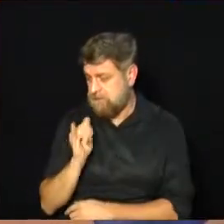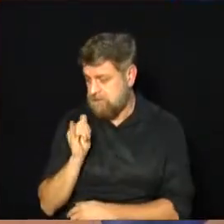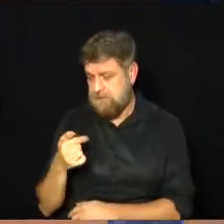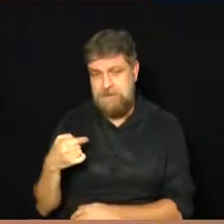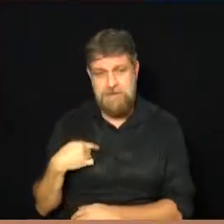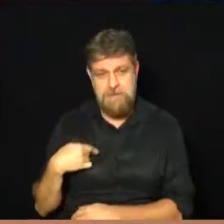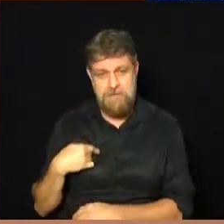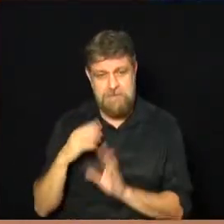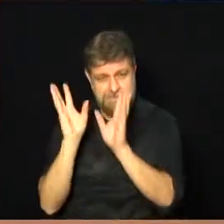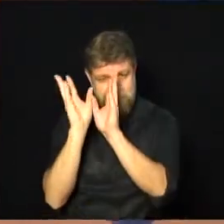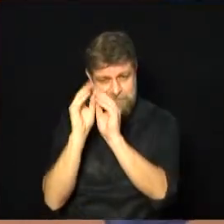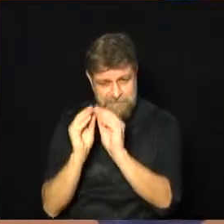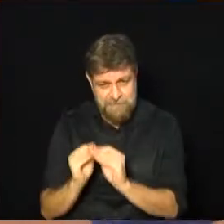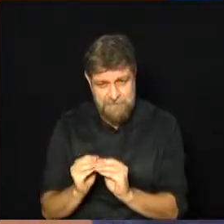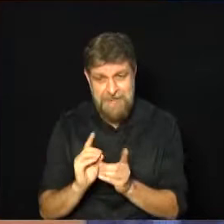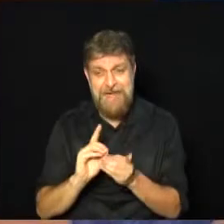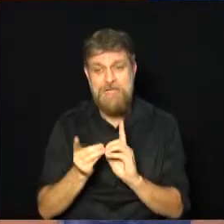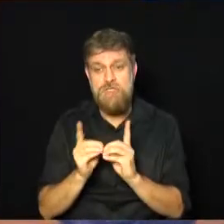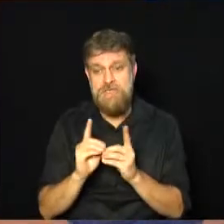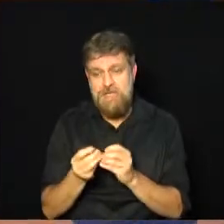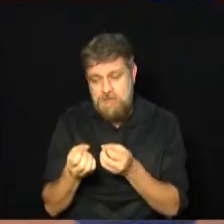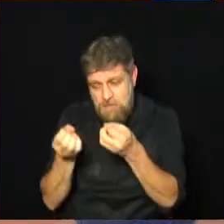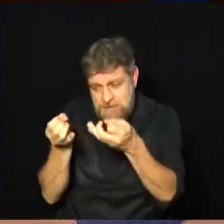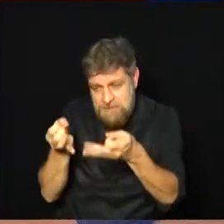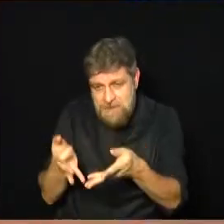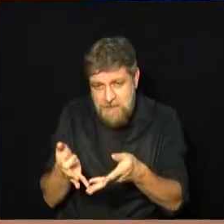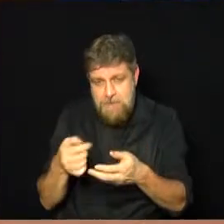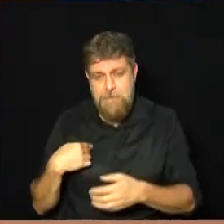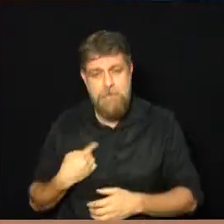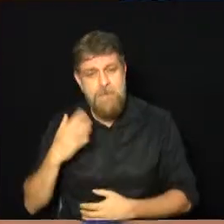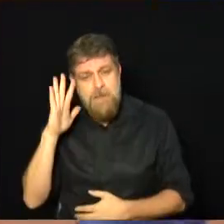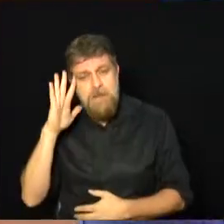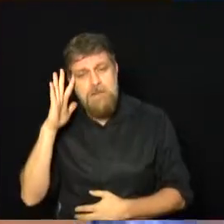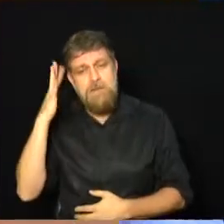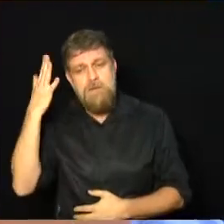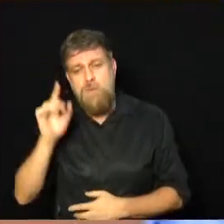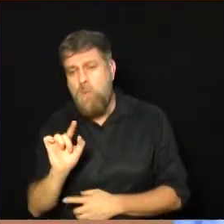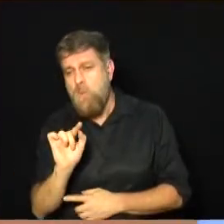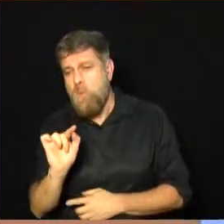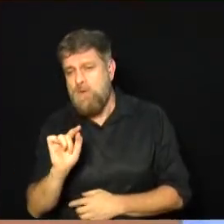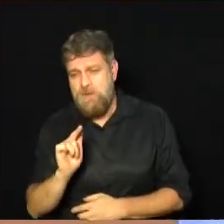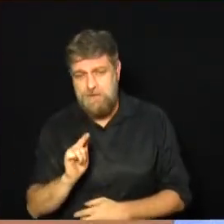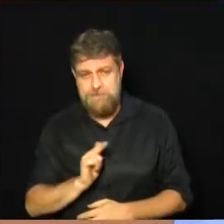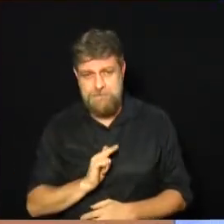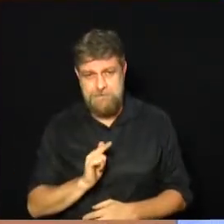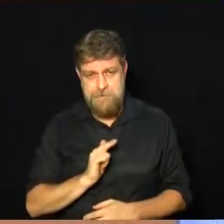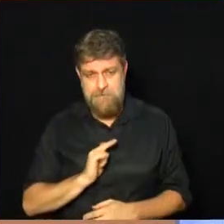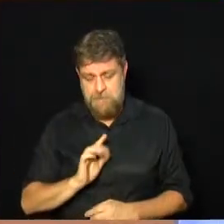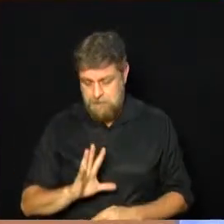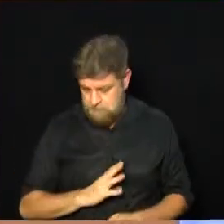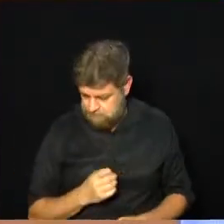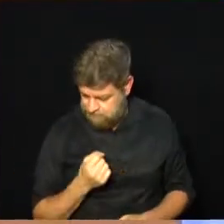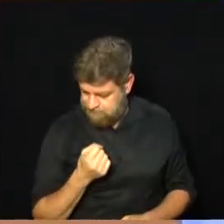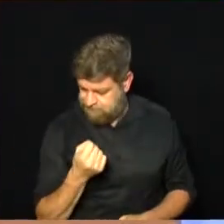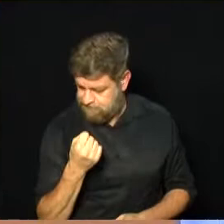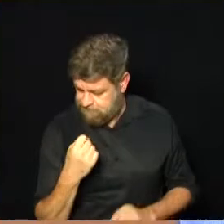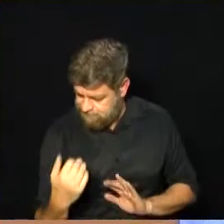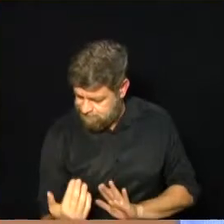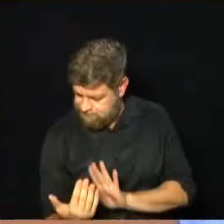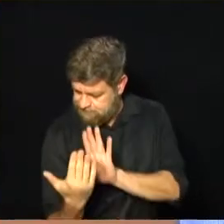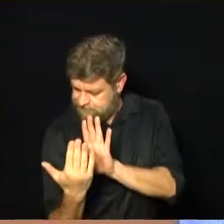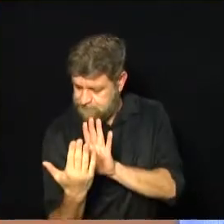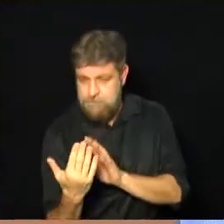ser bem didático. Nós tomamos uma decisão que tem um grau de coragem, de ousadia, de